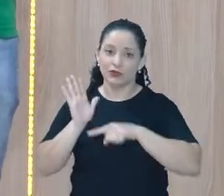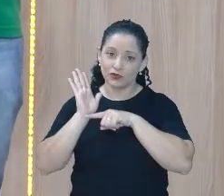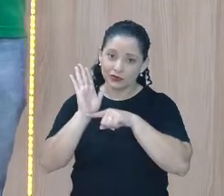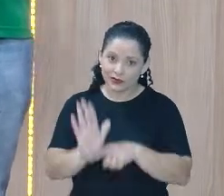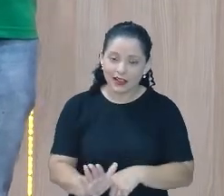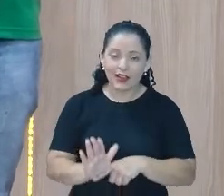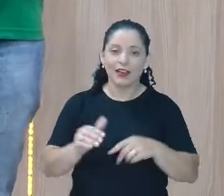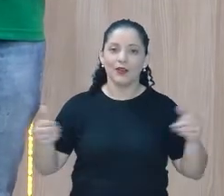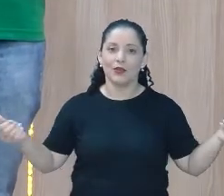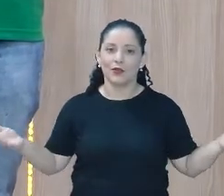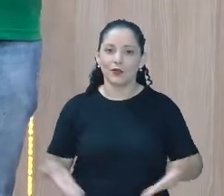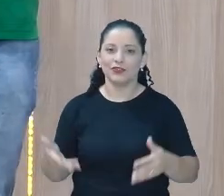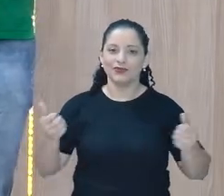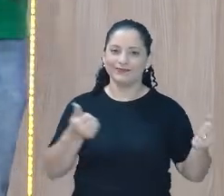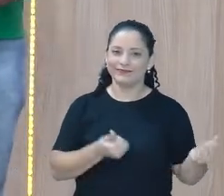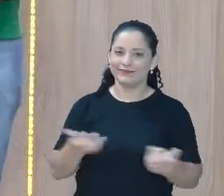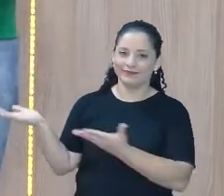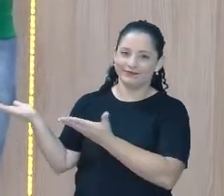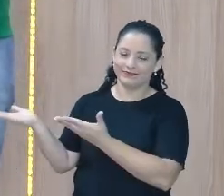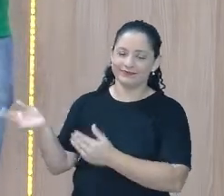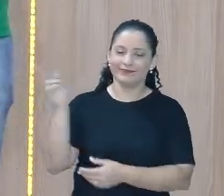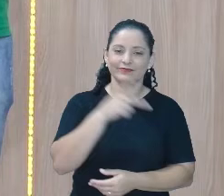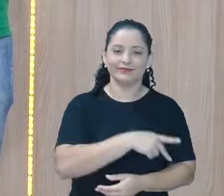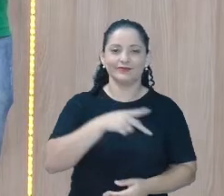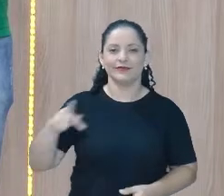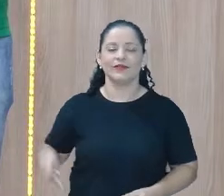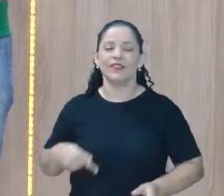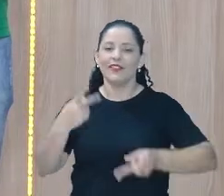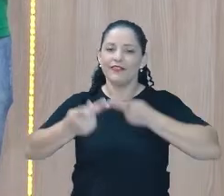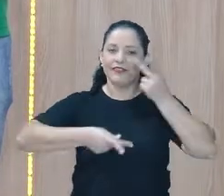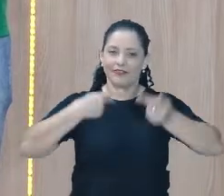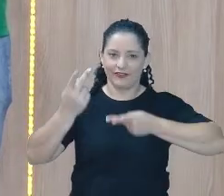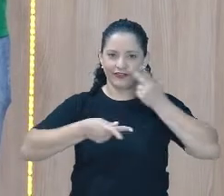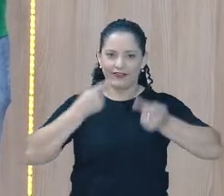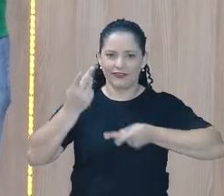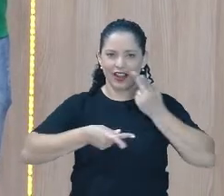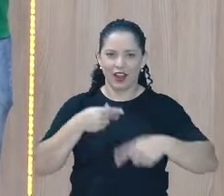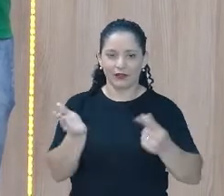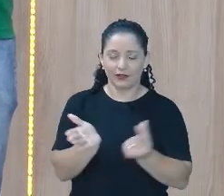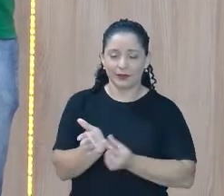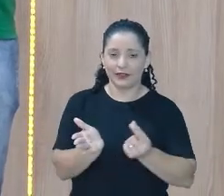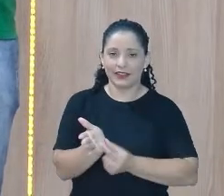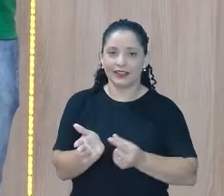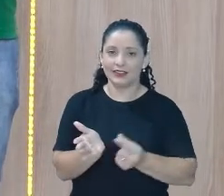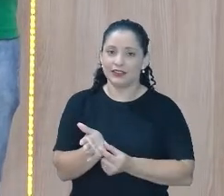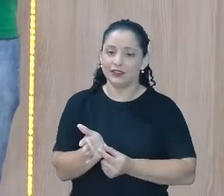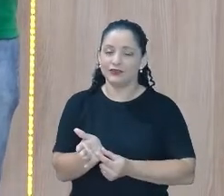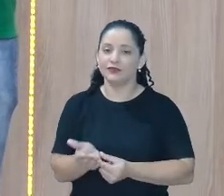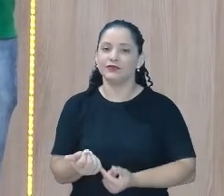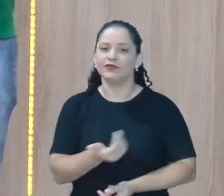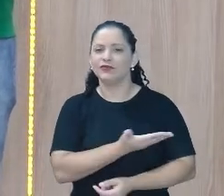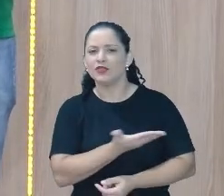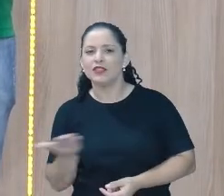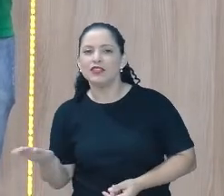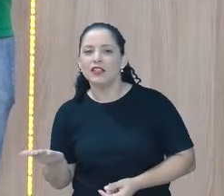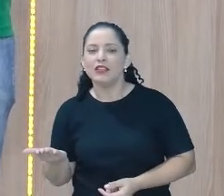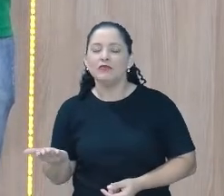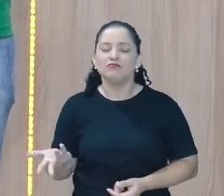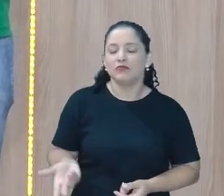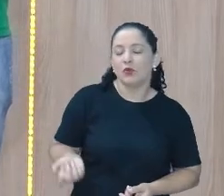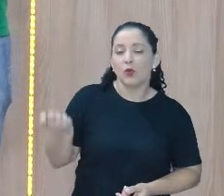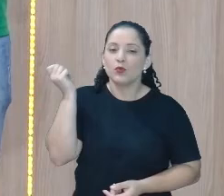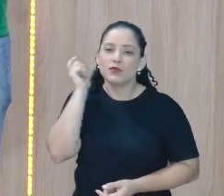hoje, tá? Eu vou passar a palavrinha para ela, ela vai falar um pouco aí sobre essa questão do aplicativo, tá? Como você faz aí